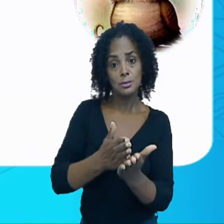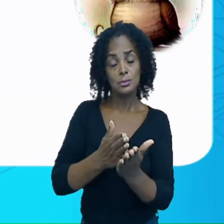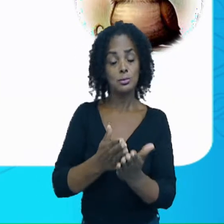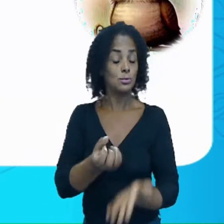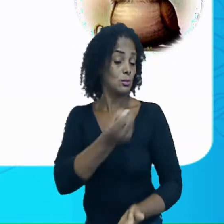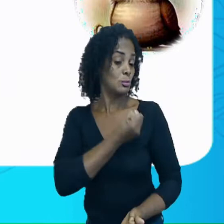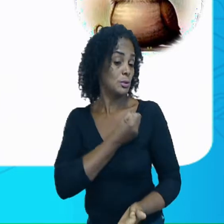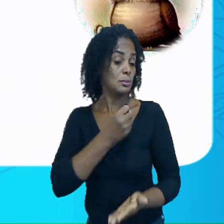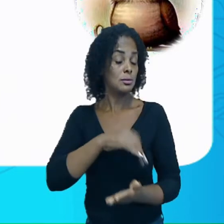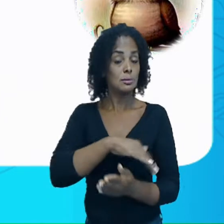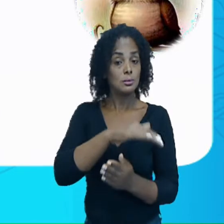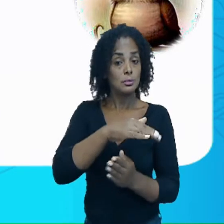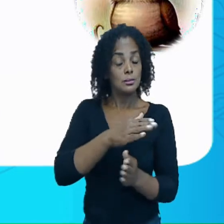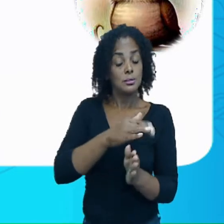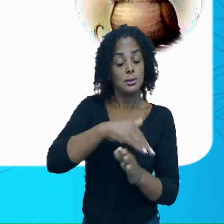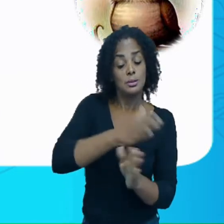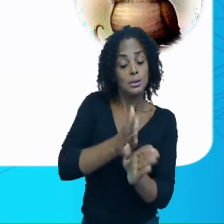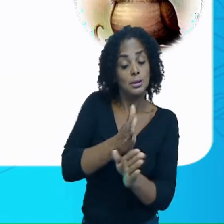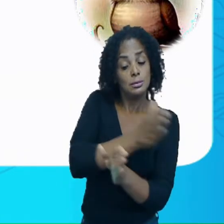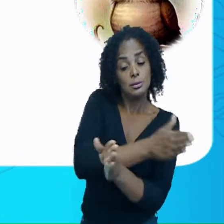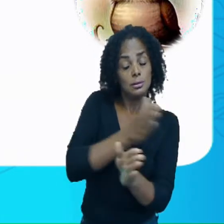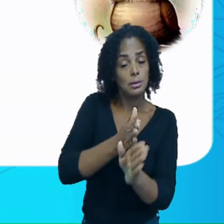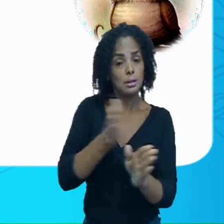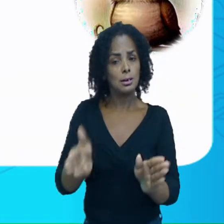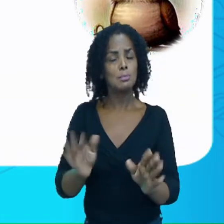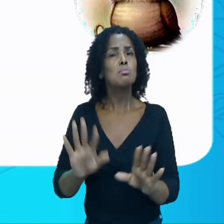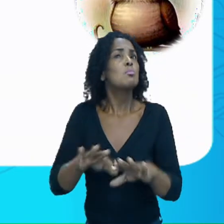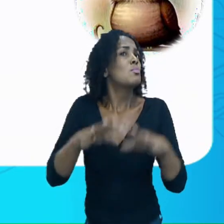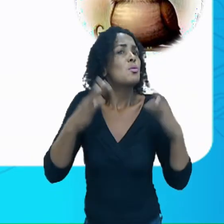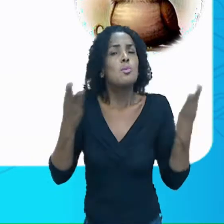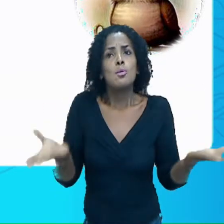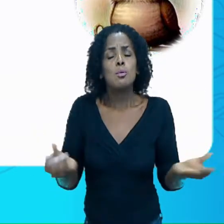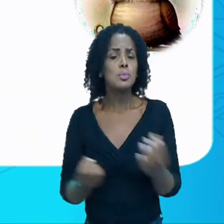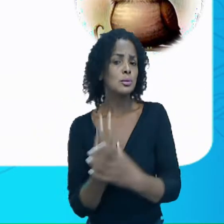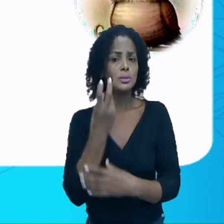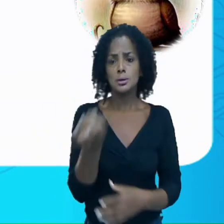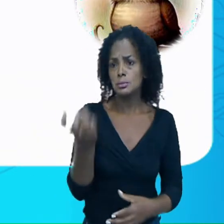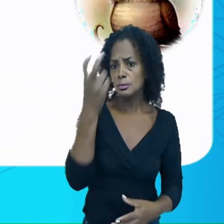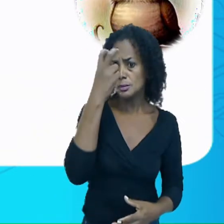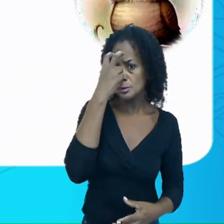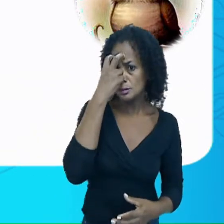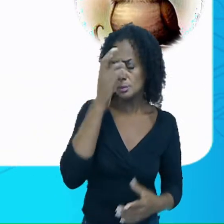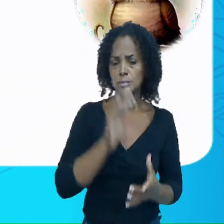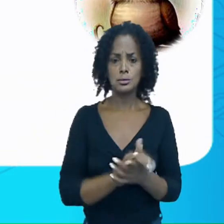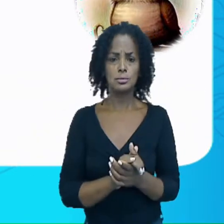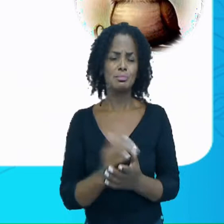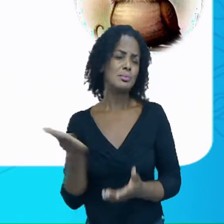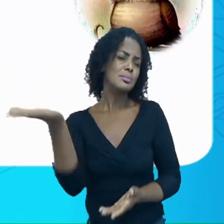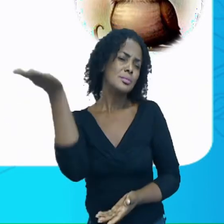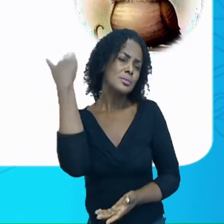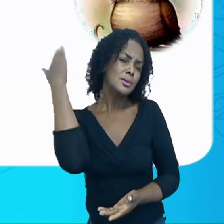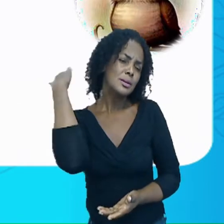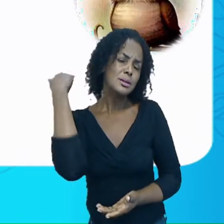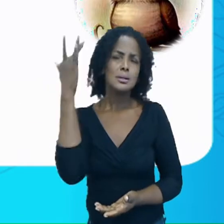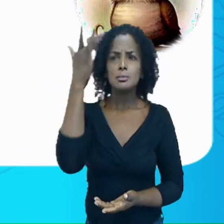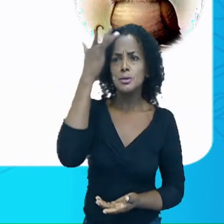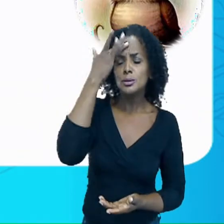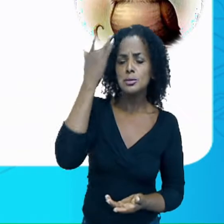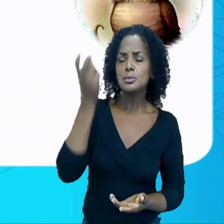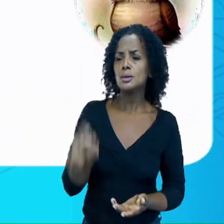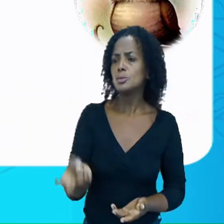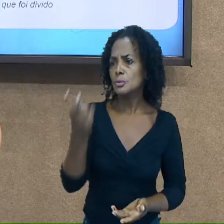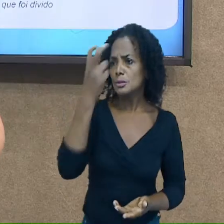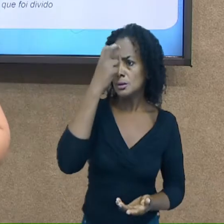inteiro. Como assim surgiu no Egito, professora? Vamos voltar aqui. Antigamente, o povo do Egito,